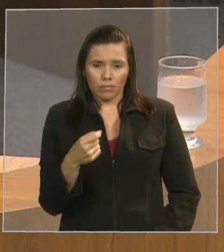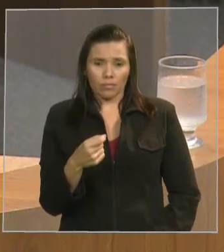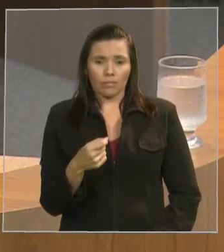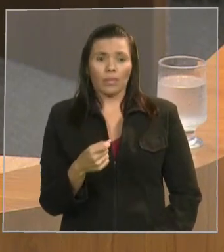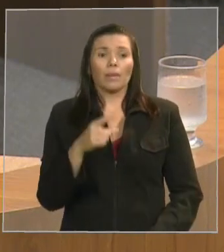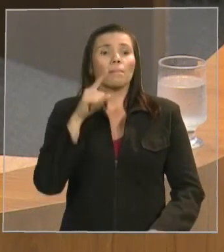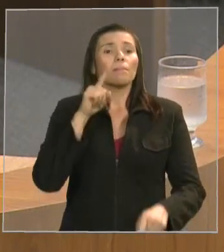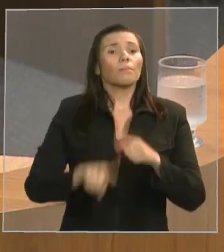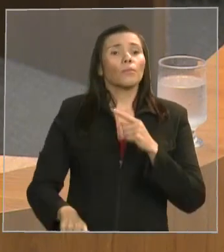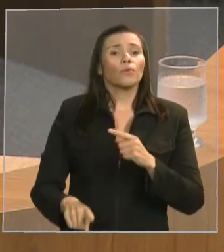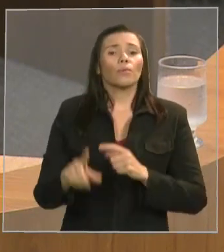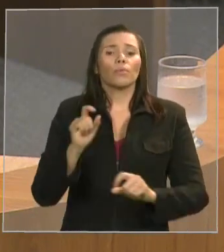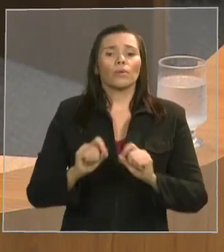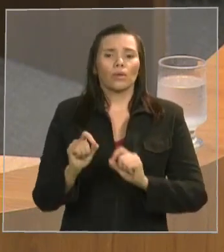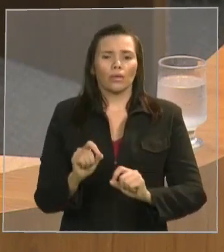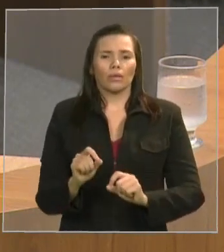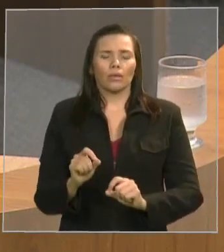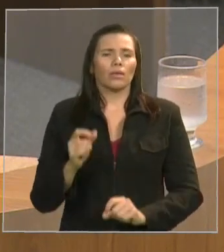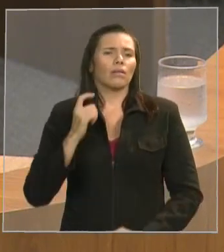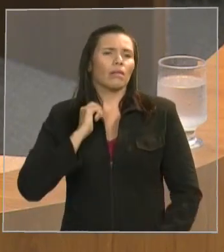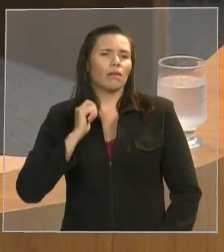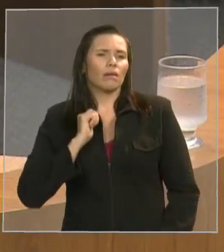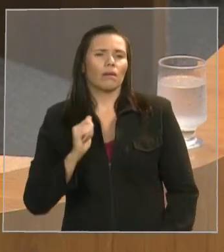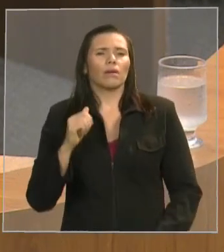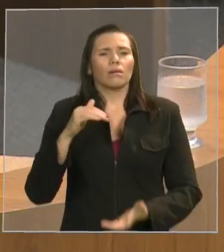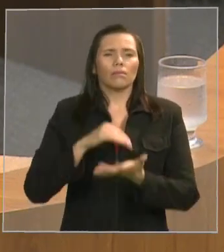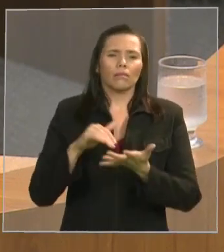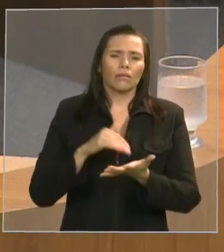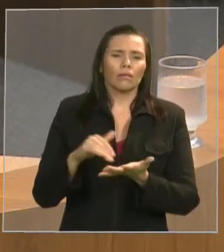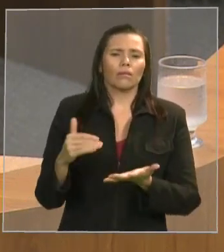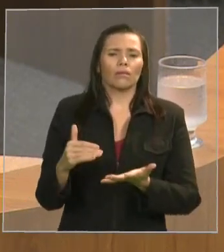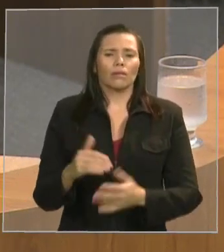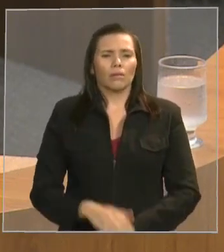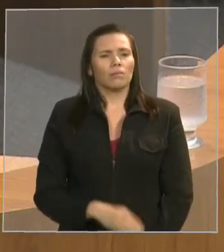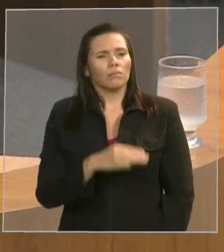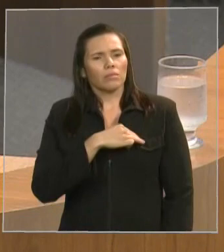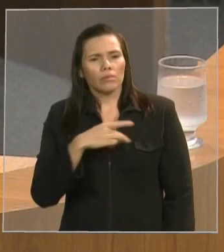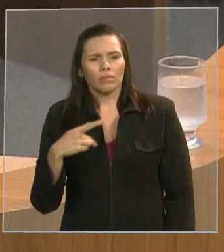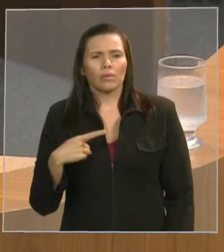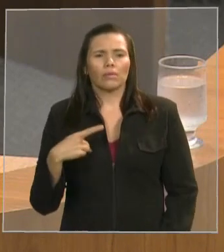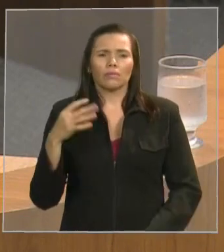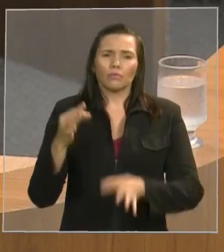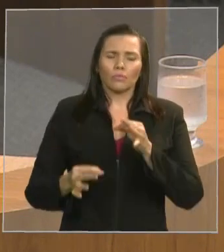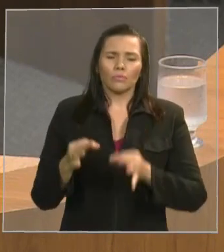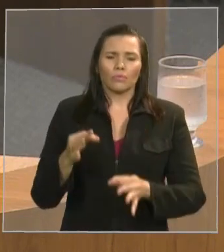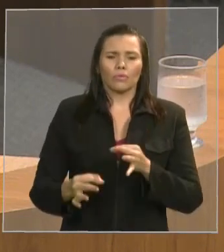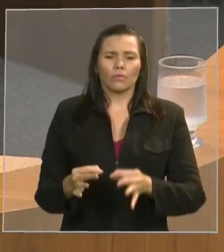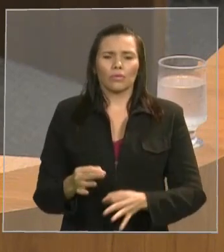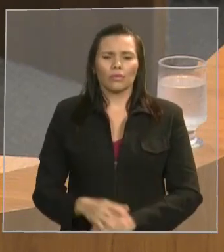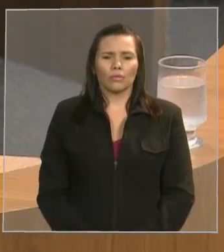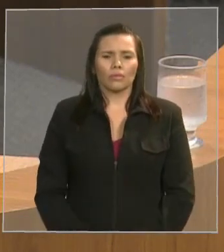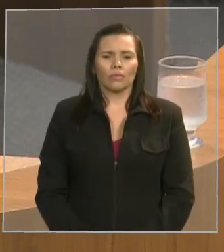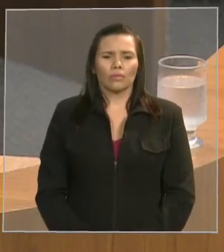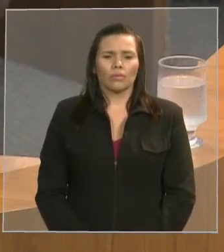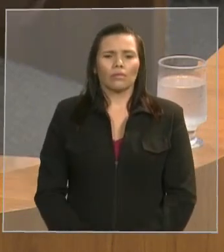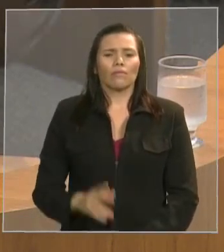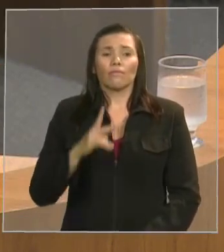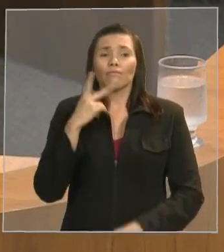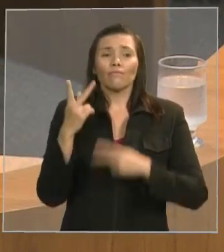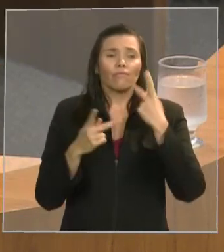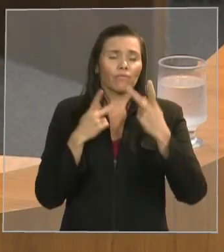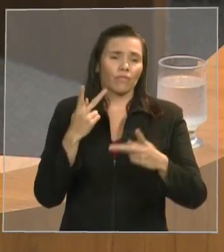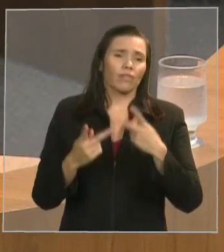proíbe delegado, secretário, Ministério Público, juiz, de falar durante